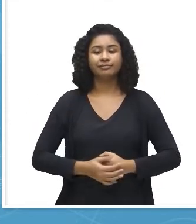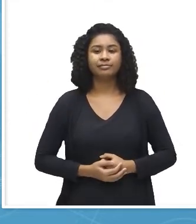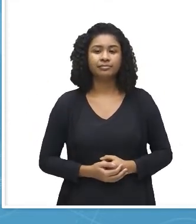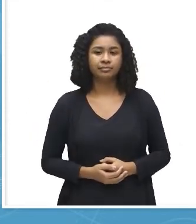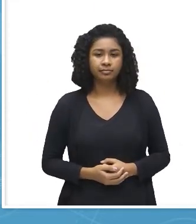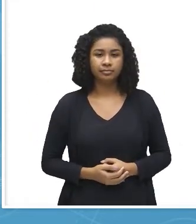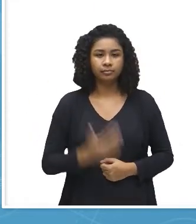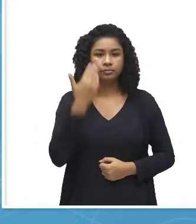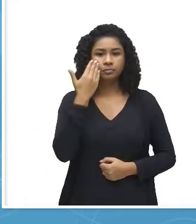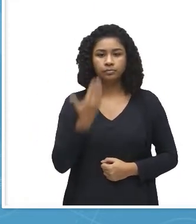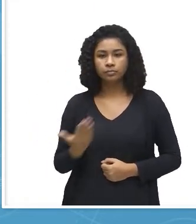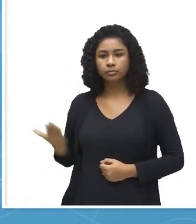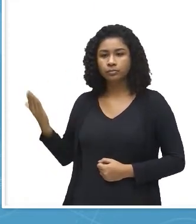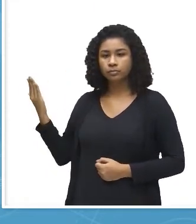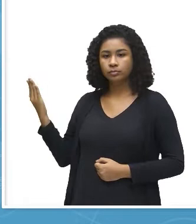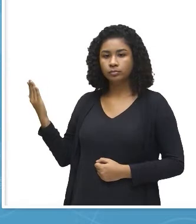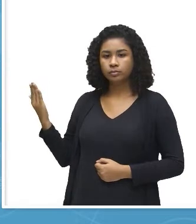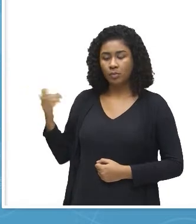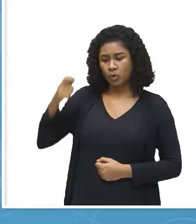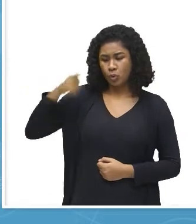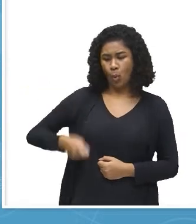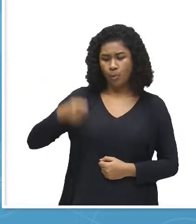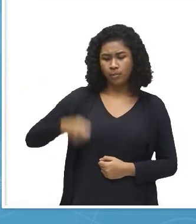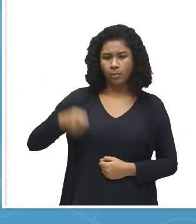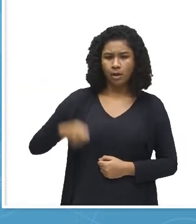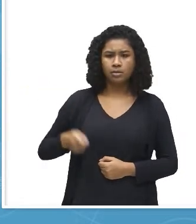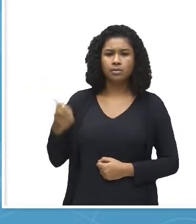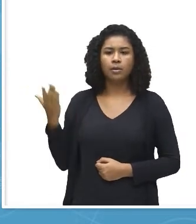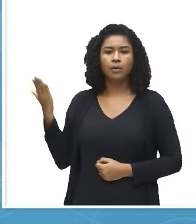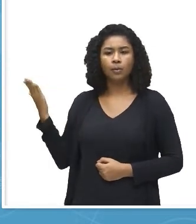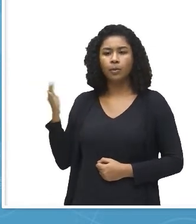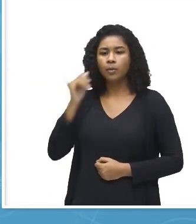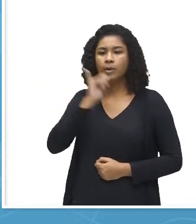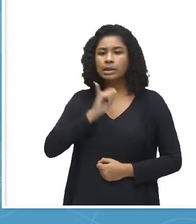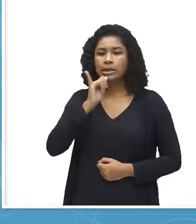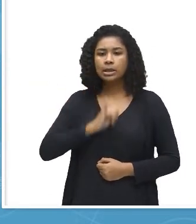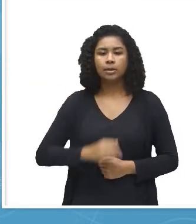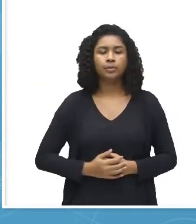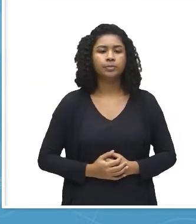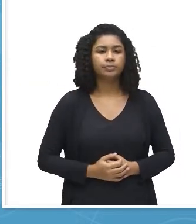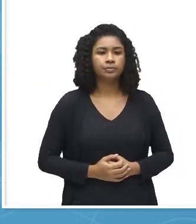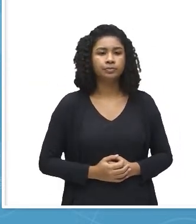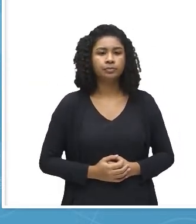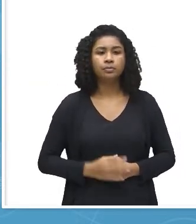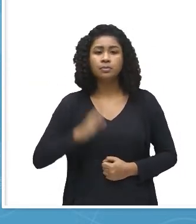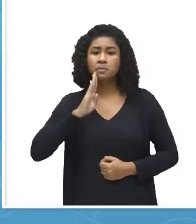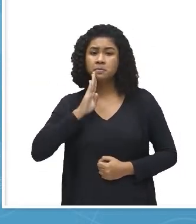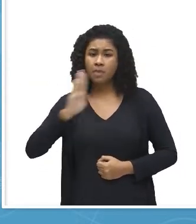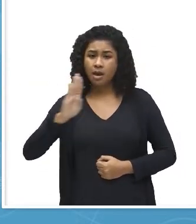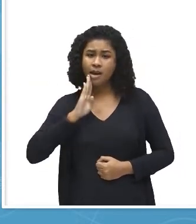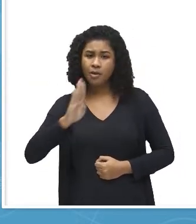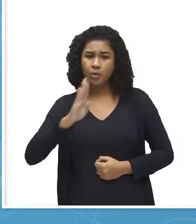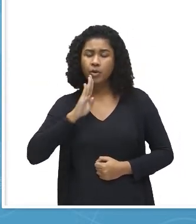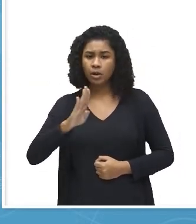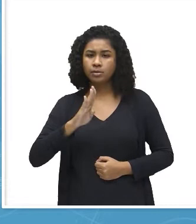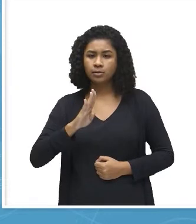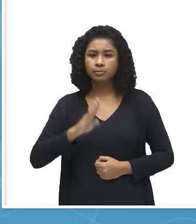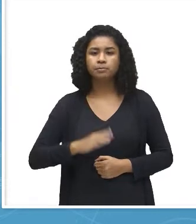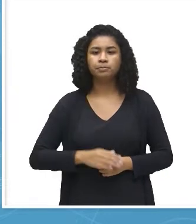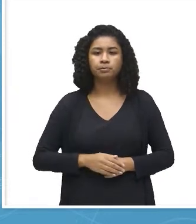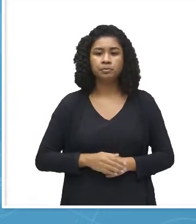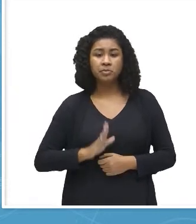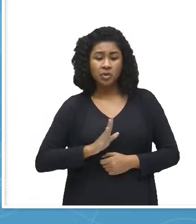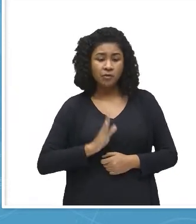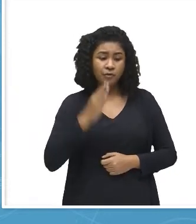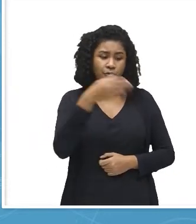de dominação imperialista na África, a questão dos belgas, que dominaram onde hoje é a bacia do